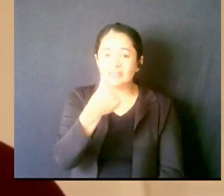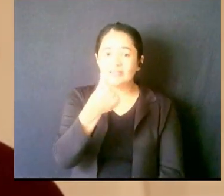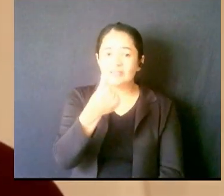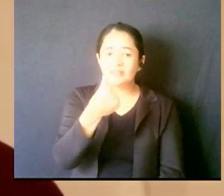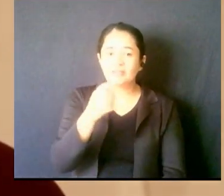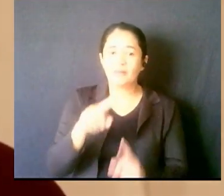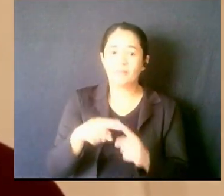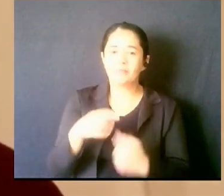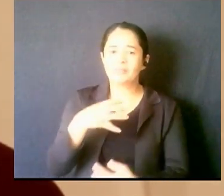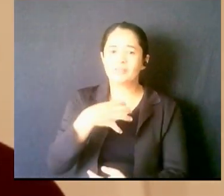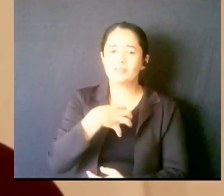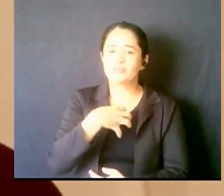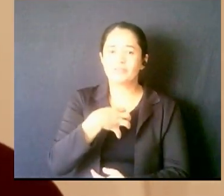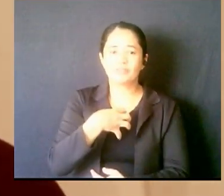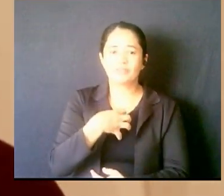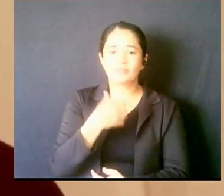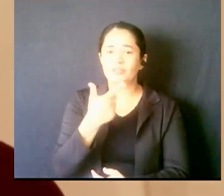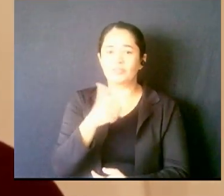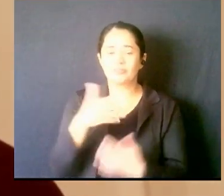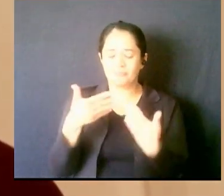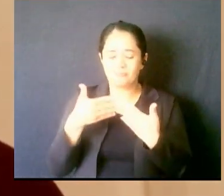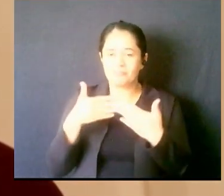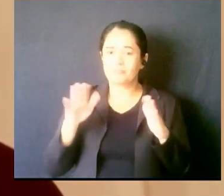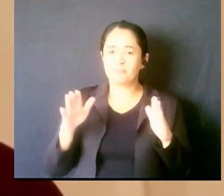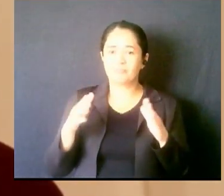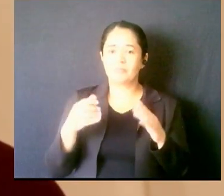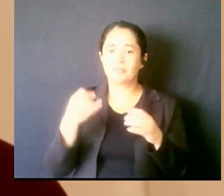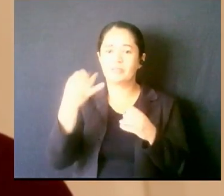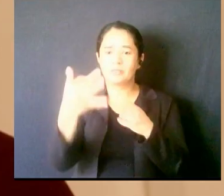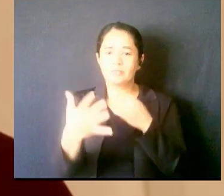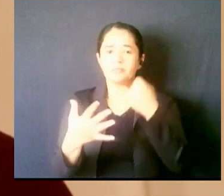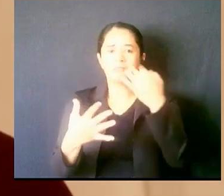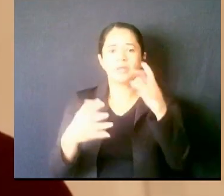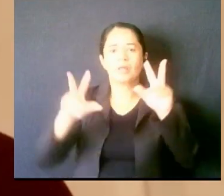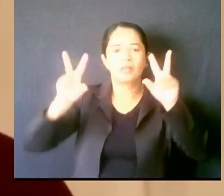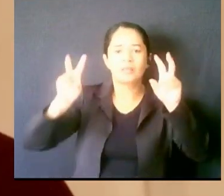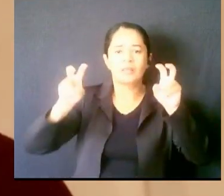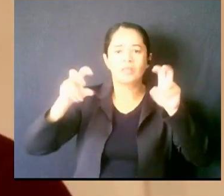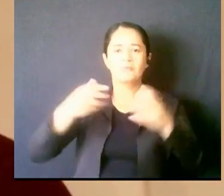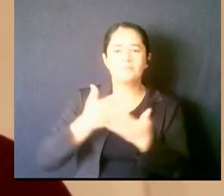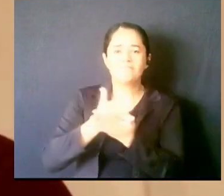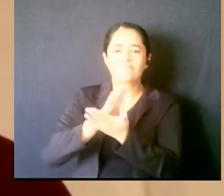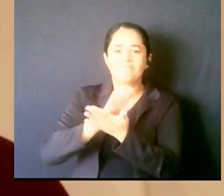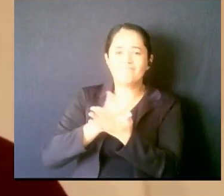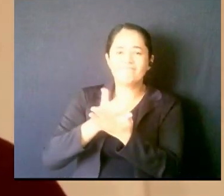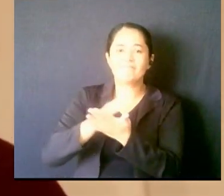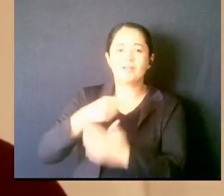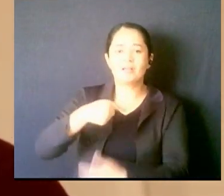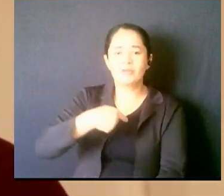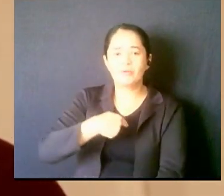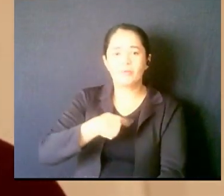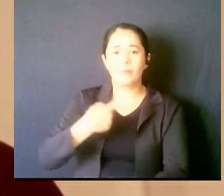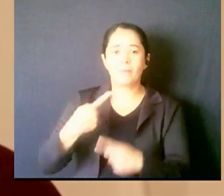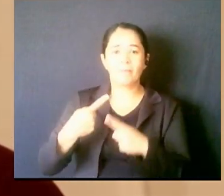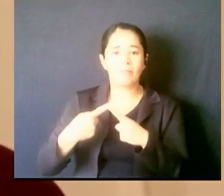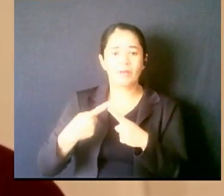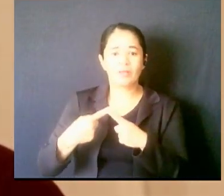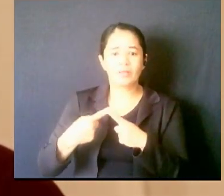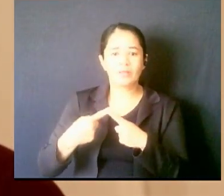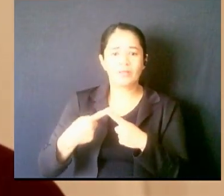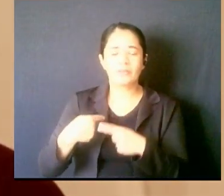tinha uma abertura para falar sobre assuntos que me deixavam incomodada, porque eu sentia que eu era vista